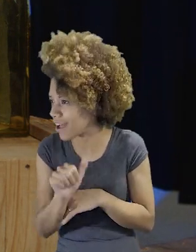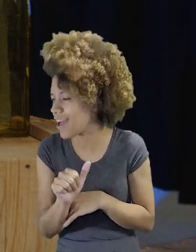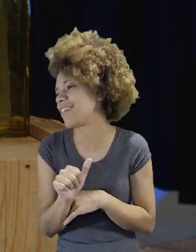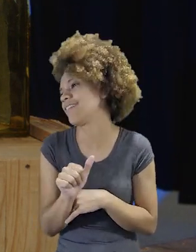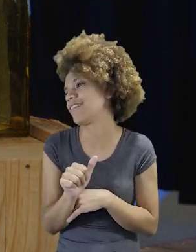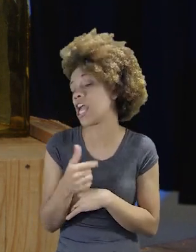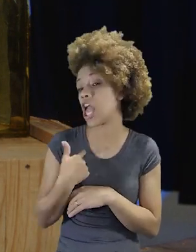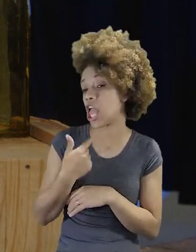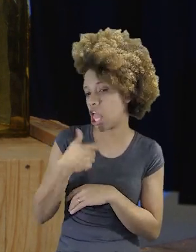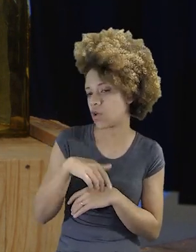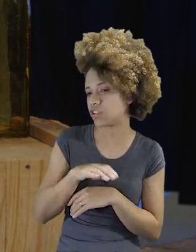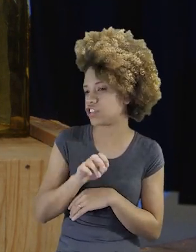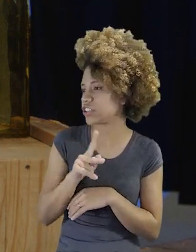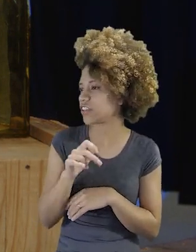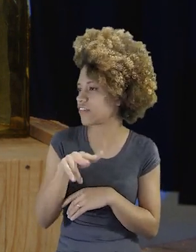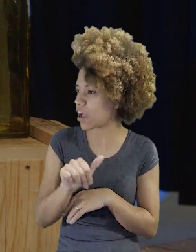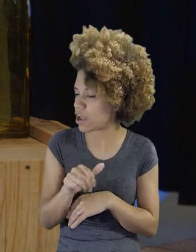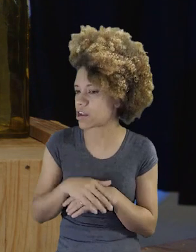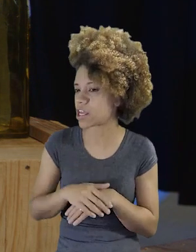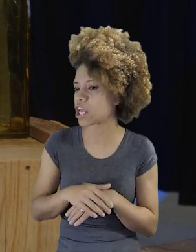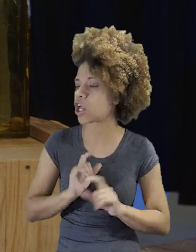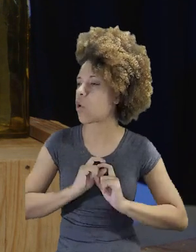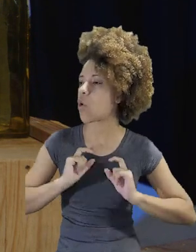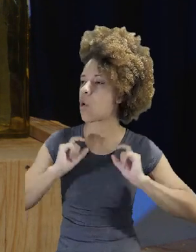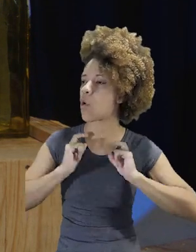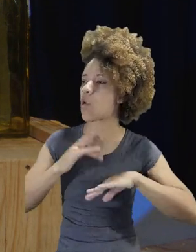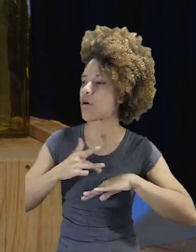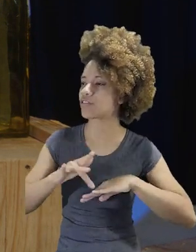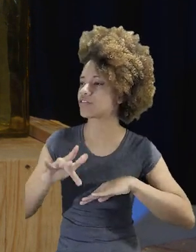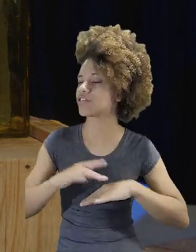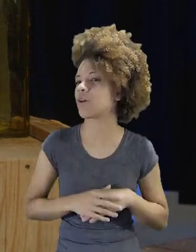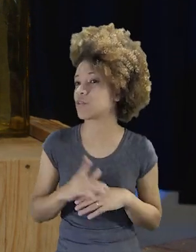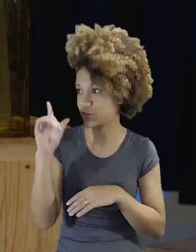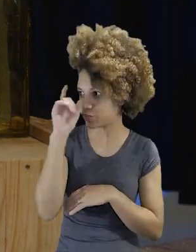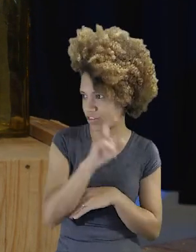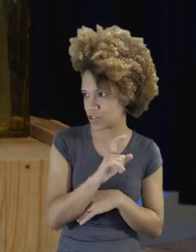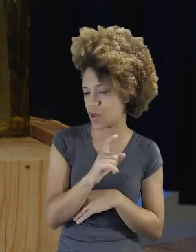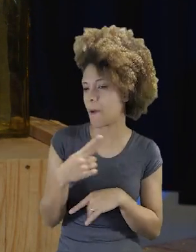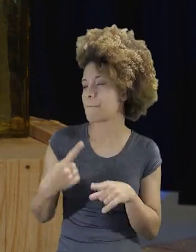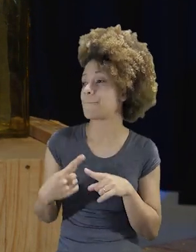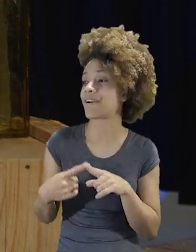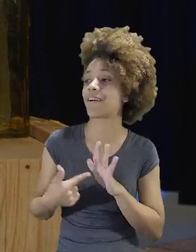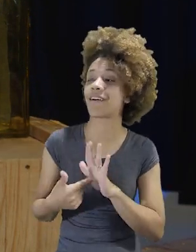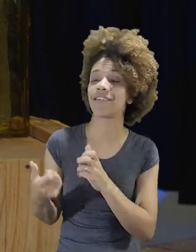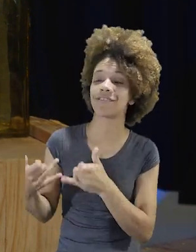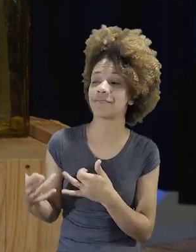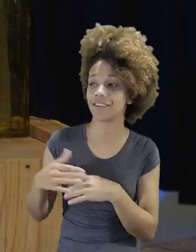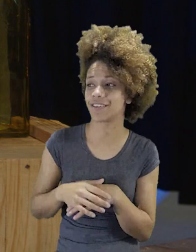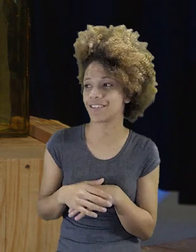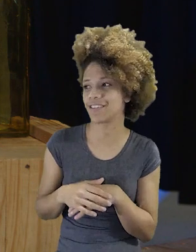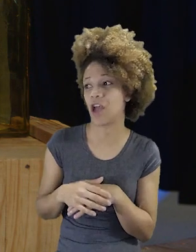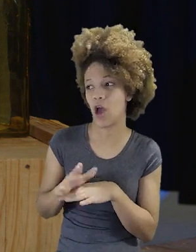bling Complex tipo eu sou Che Guevara que usa cordão de ouro eu sou um cara complexo e ele diz isso